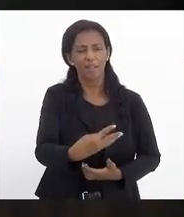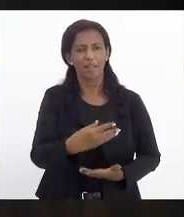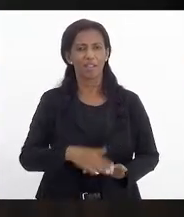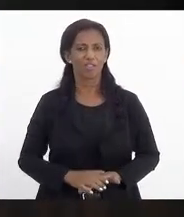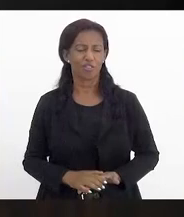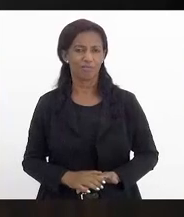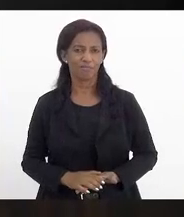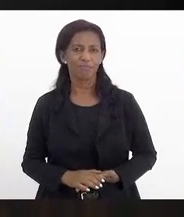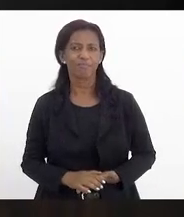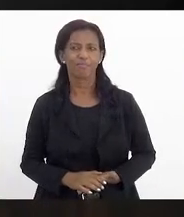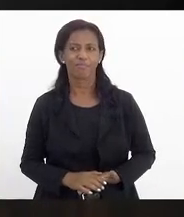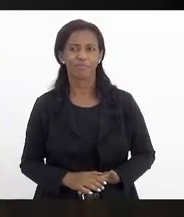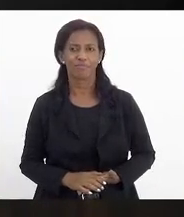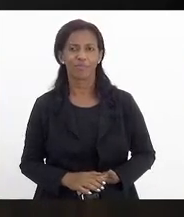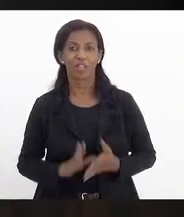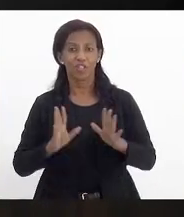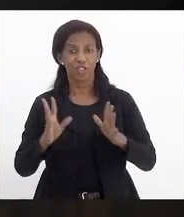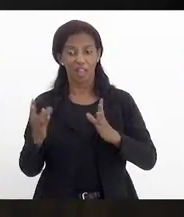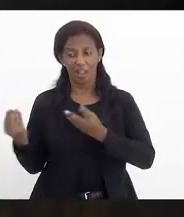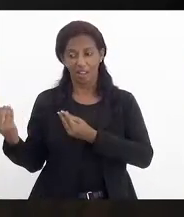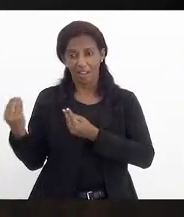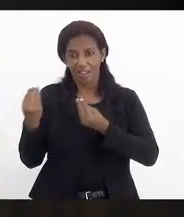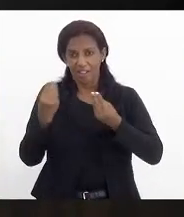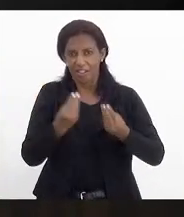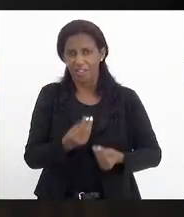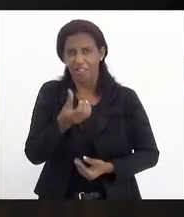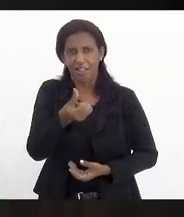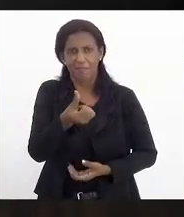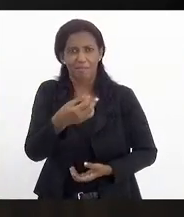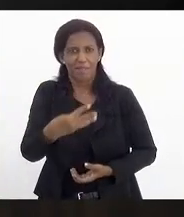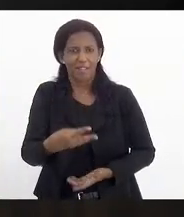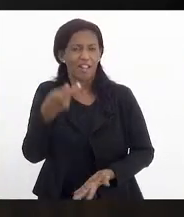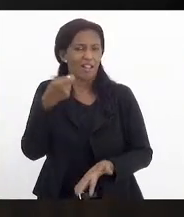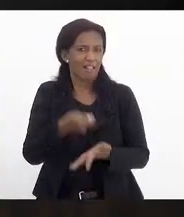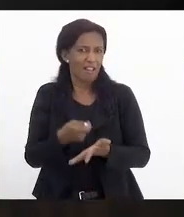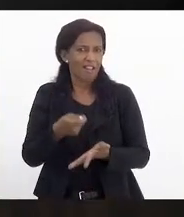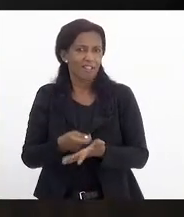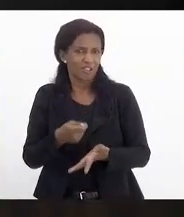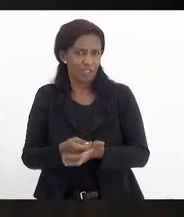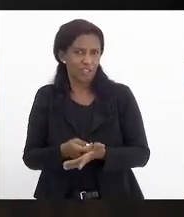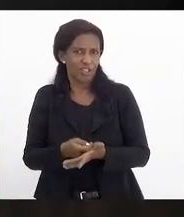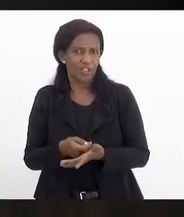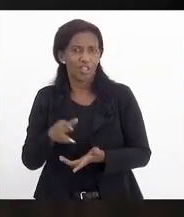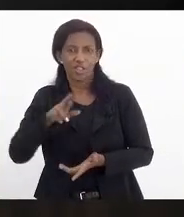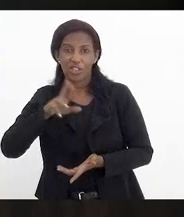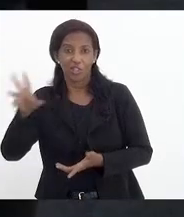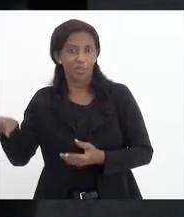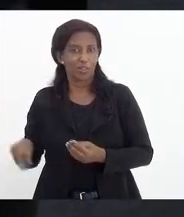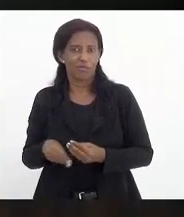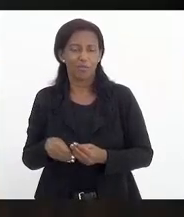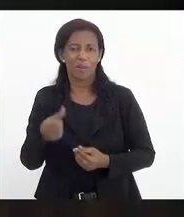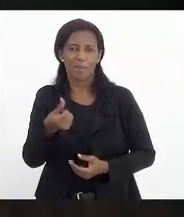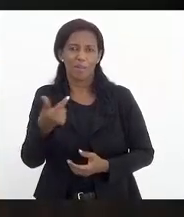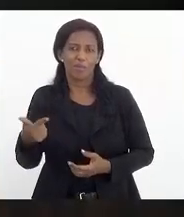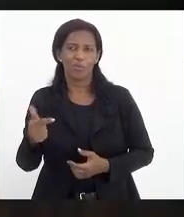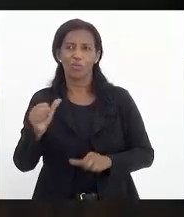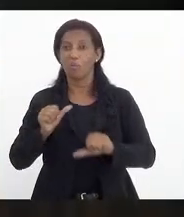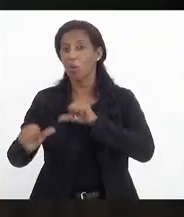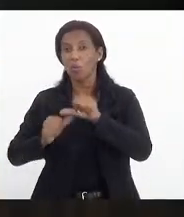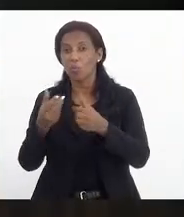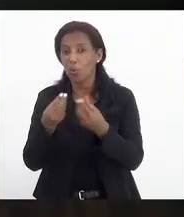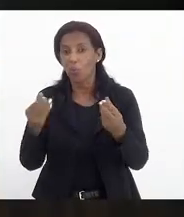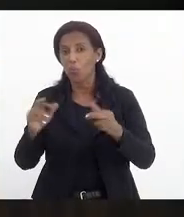que já trouxer na 63 garantias que não estavam na 62. E sim, mas não mudou muita coisa, vai